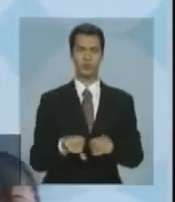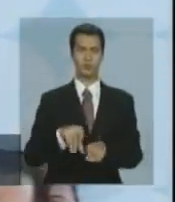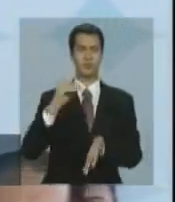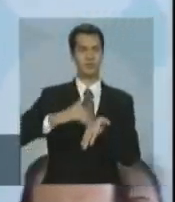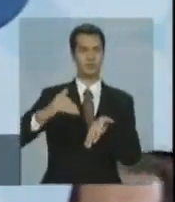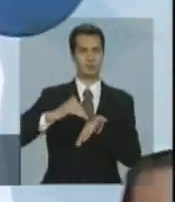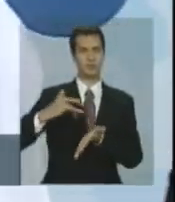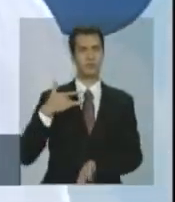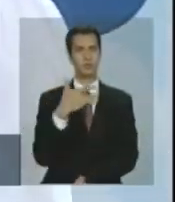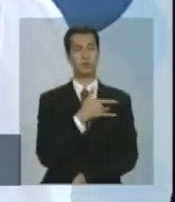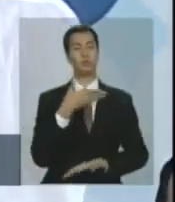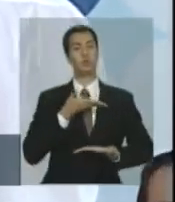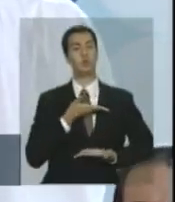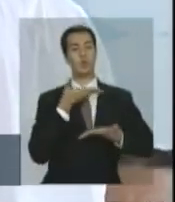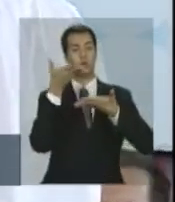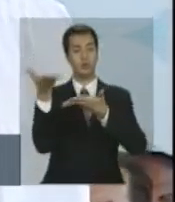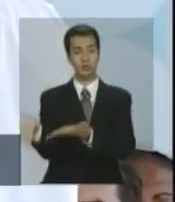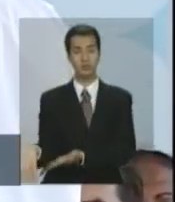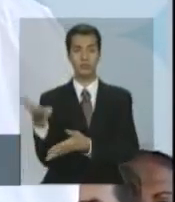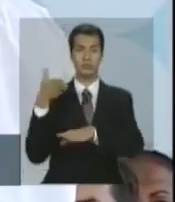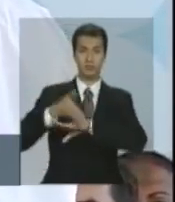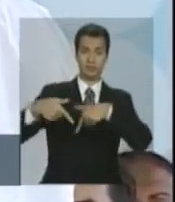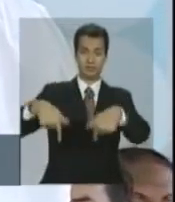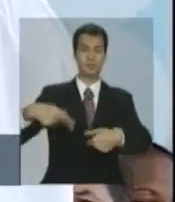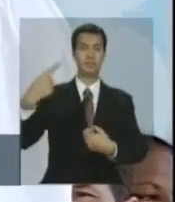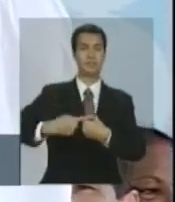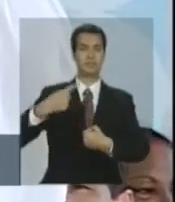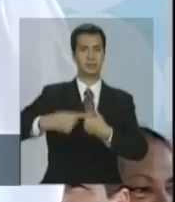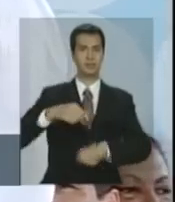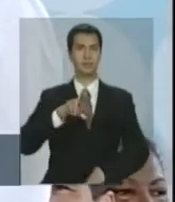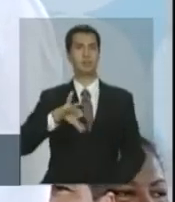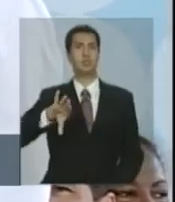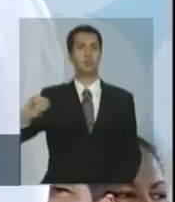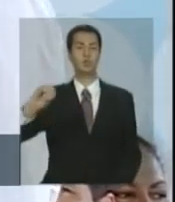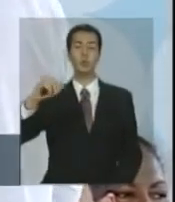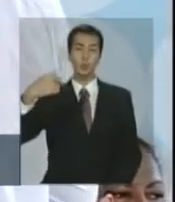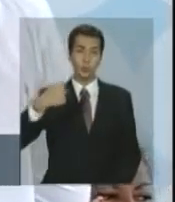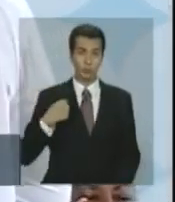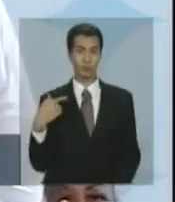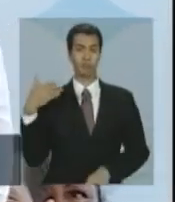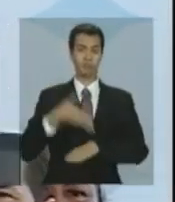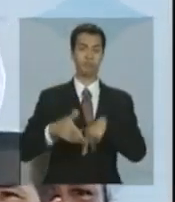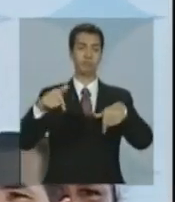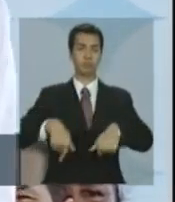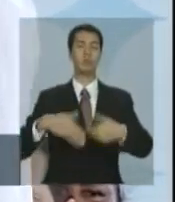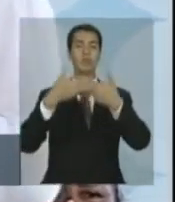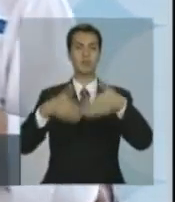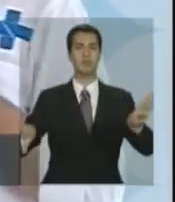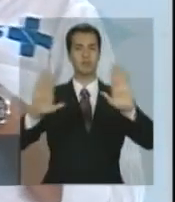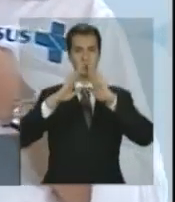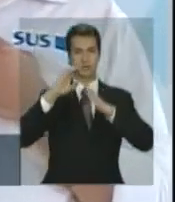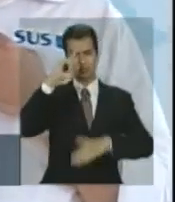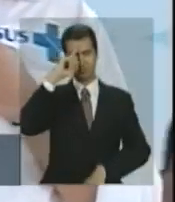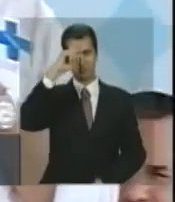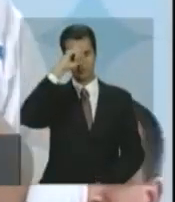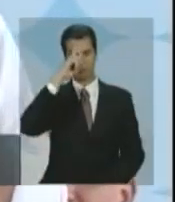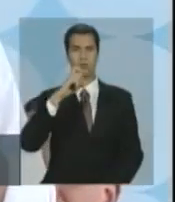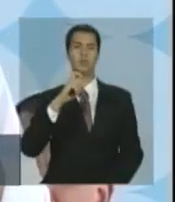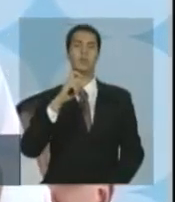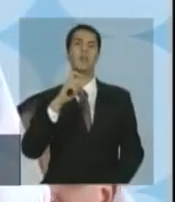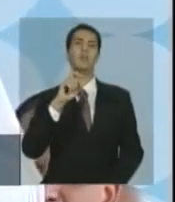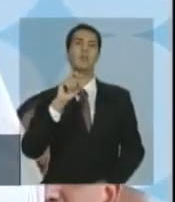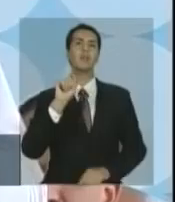para inaugurar a primeira clínica da família da qual eu participei, a clínica Davi Capistrano. Eu digo